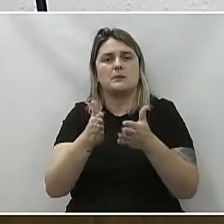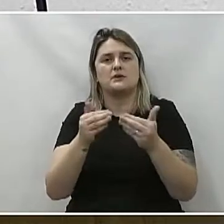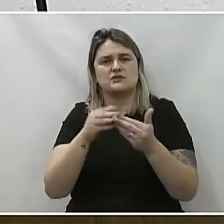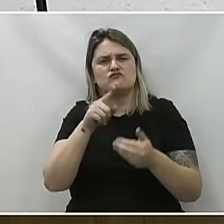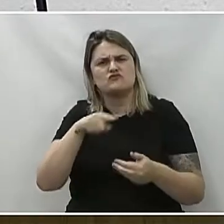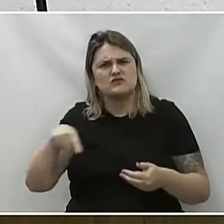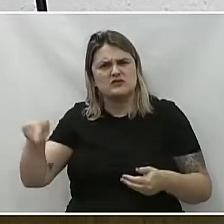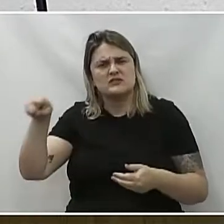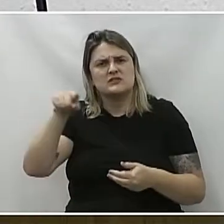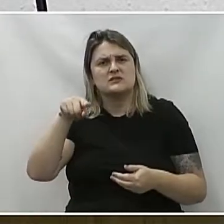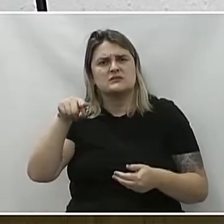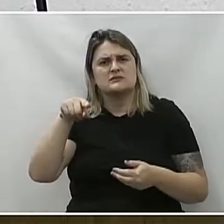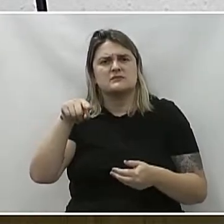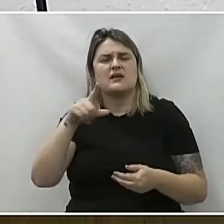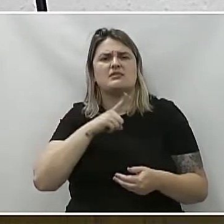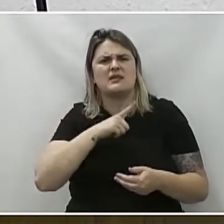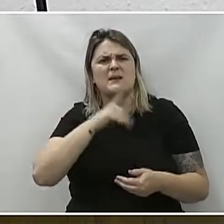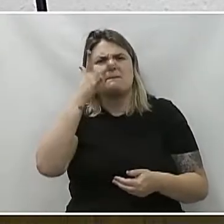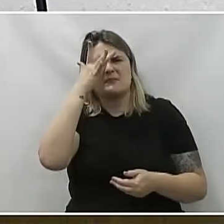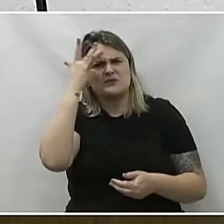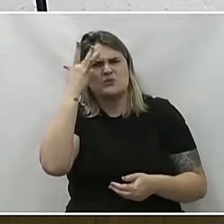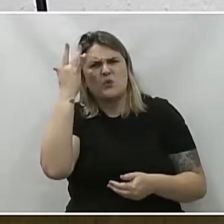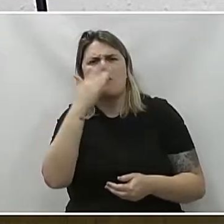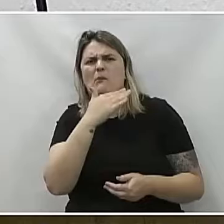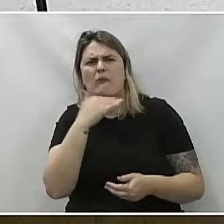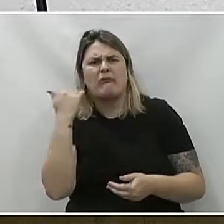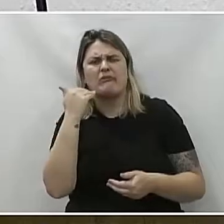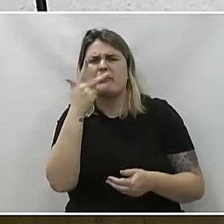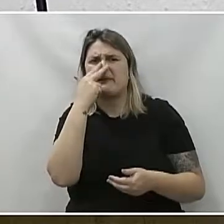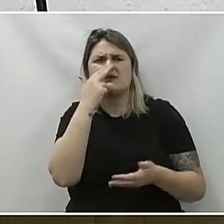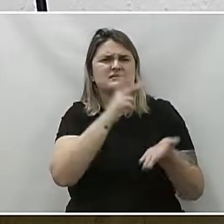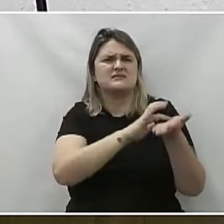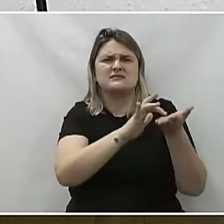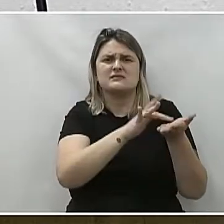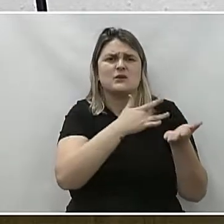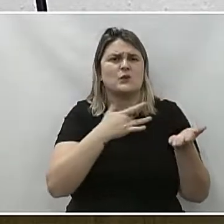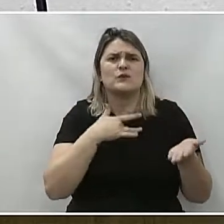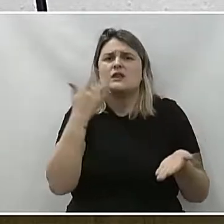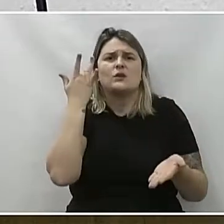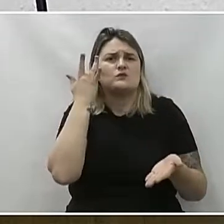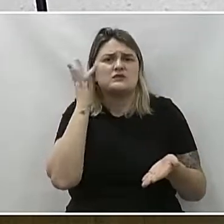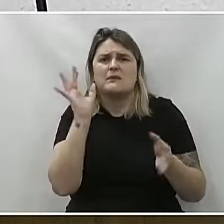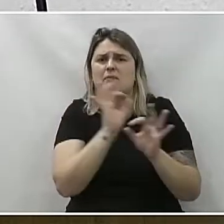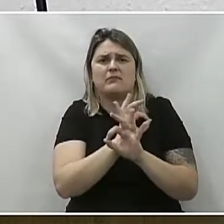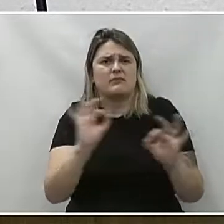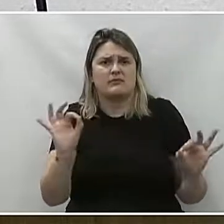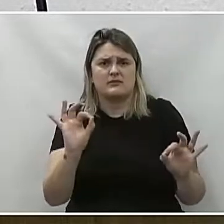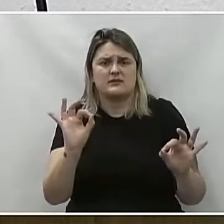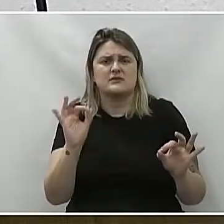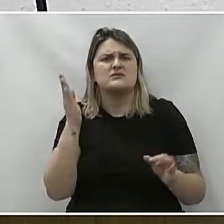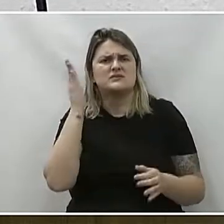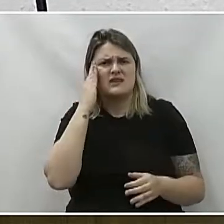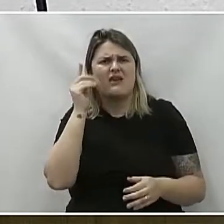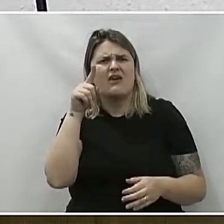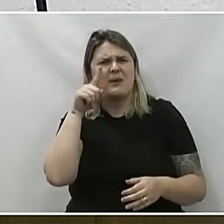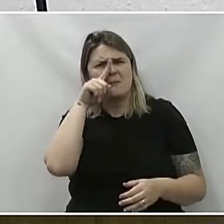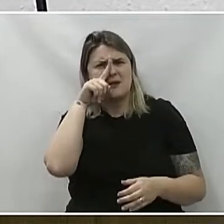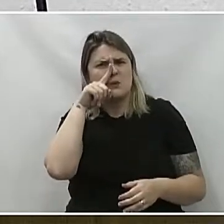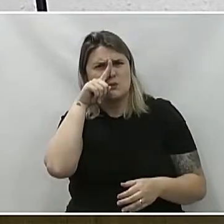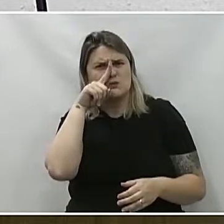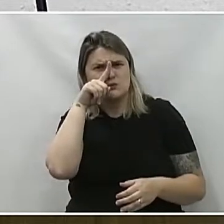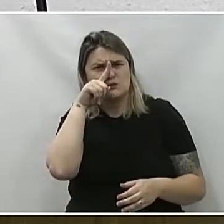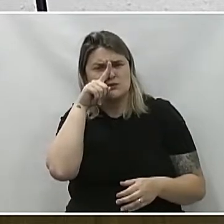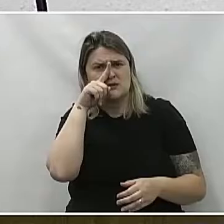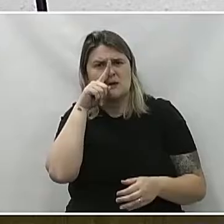vocês, principalmente o seguinte, gente, tem gente morrendo, a Secretaria de Saúde não está sabendo. Eu sei que é grave falar um troço